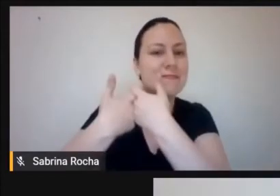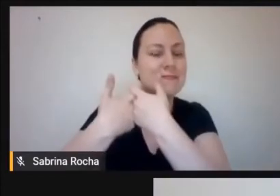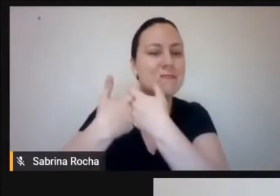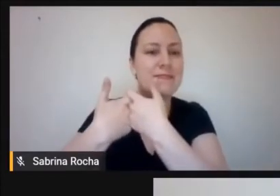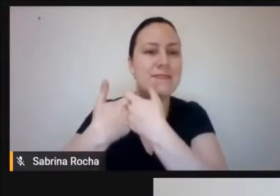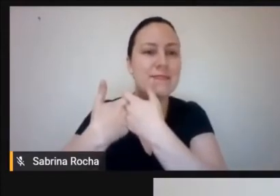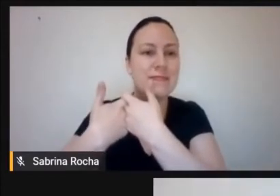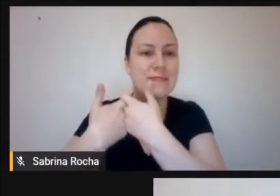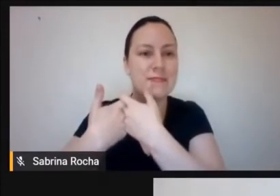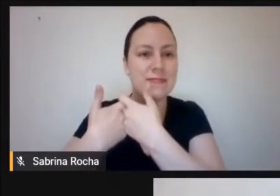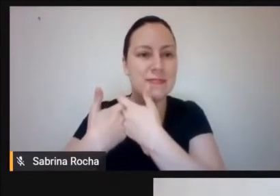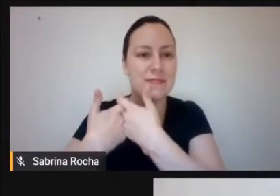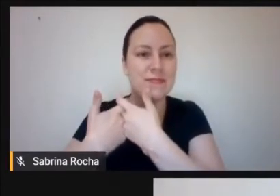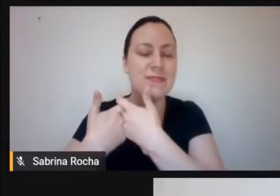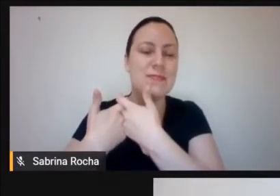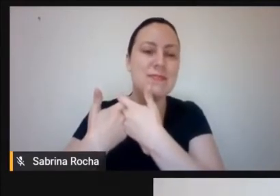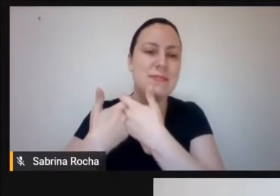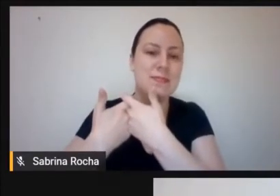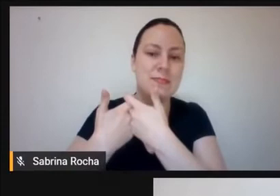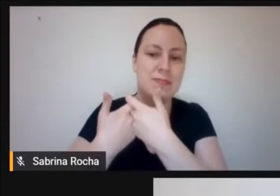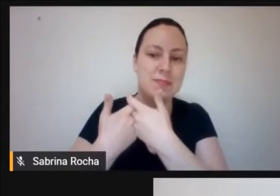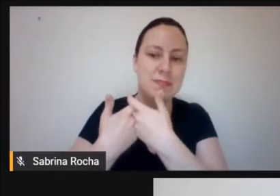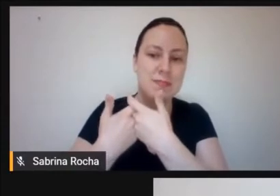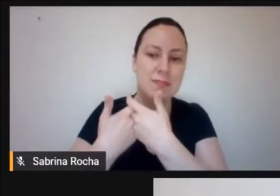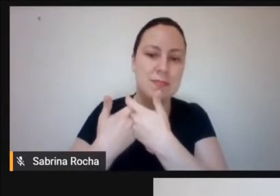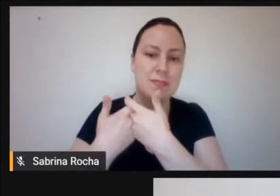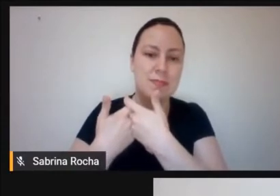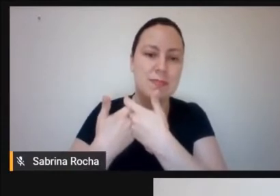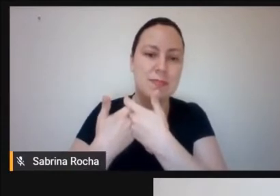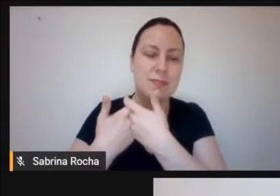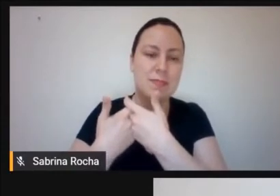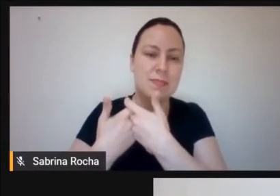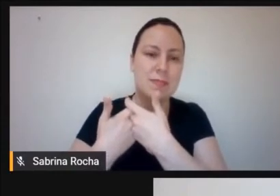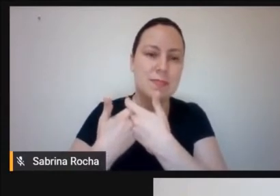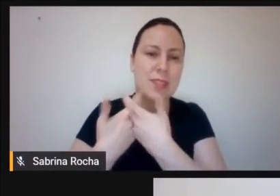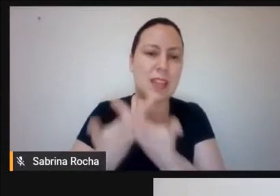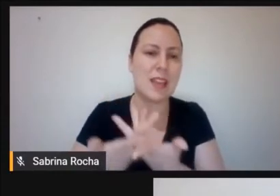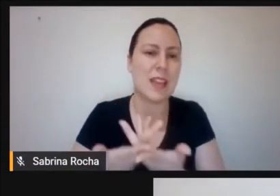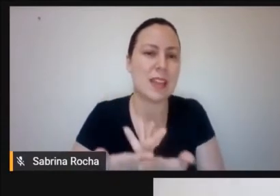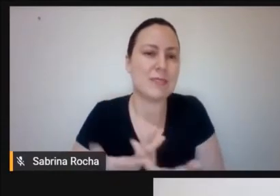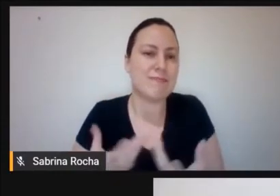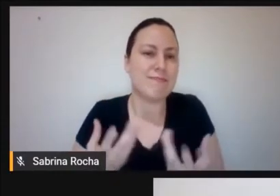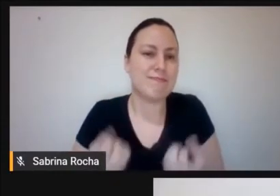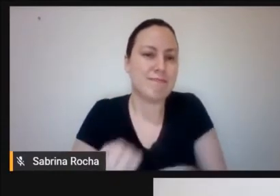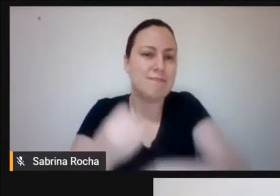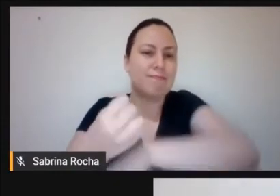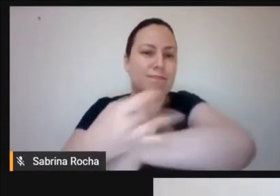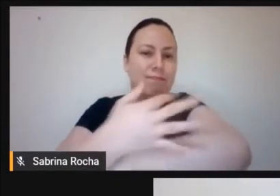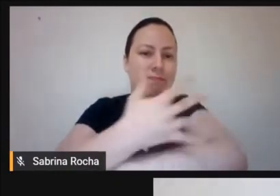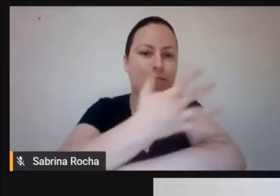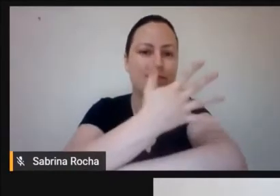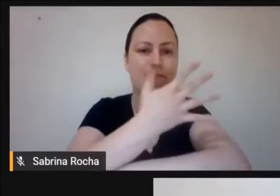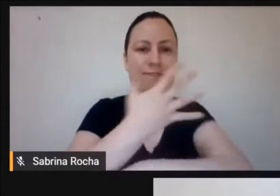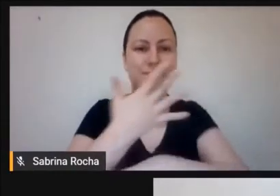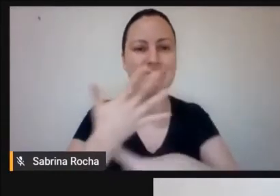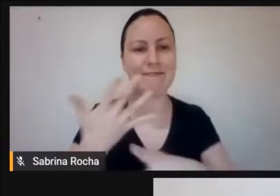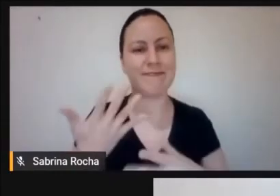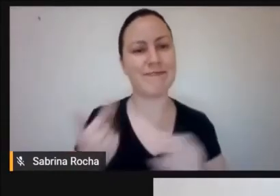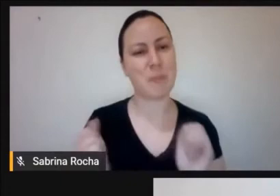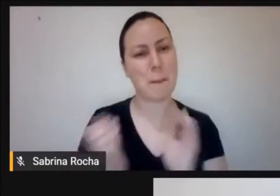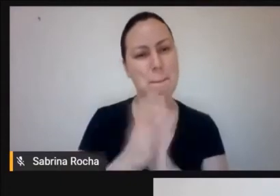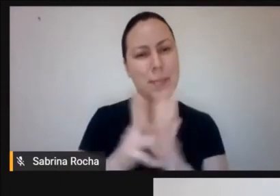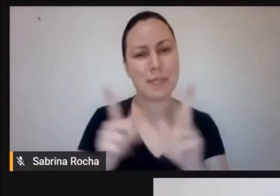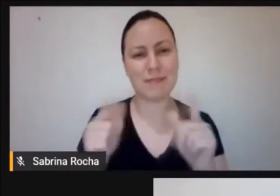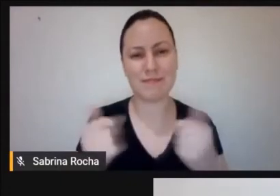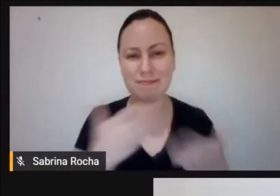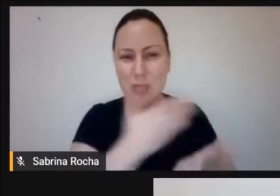partir da sua fala, tão viva, né, tão potente. É uma belíssima abertura para o